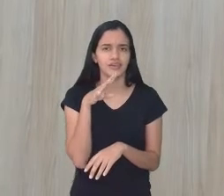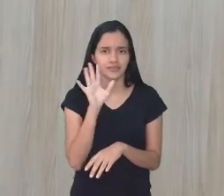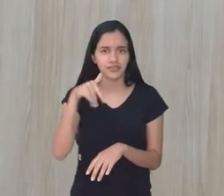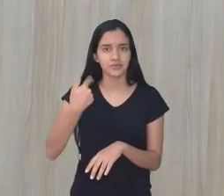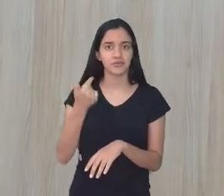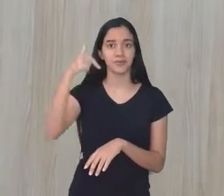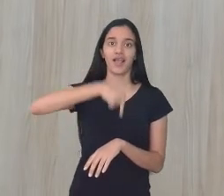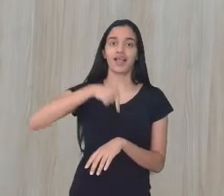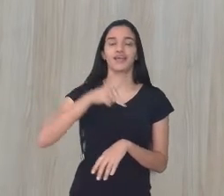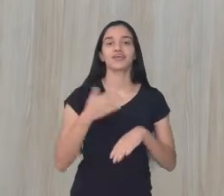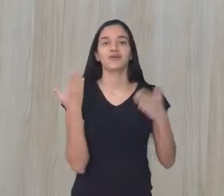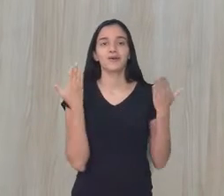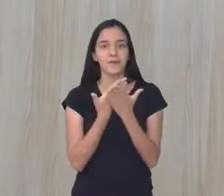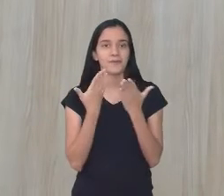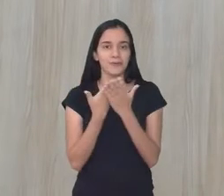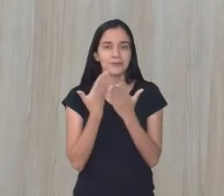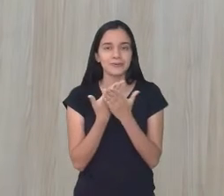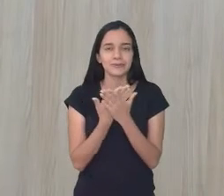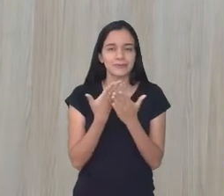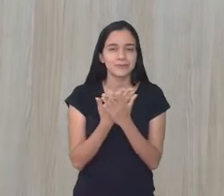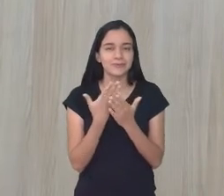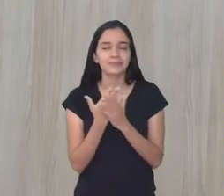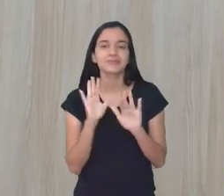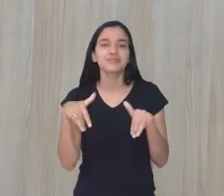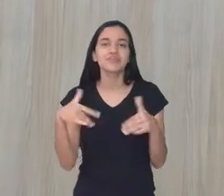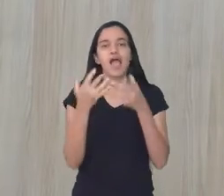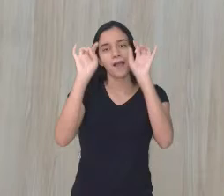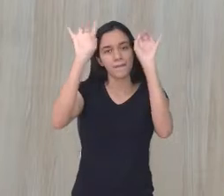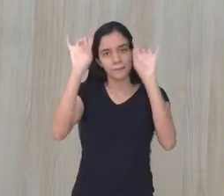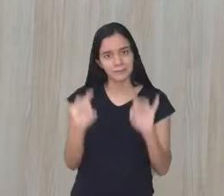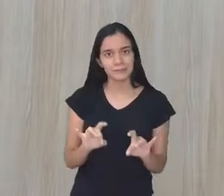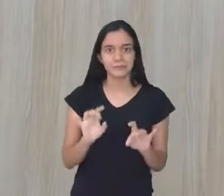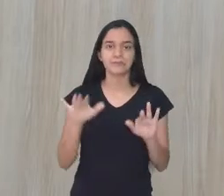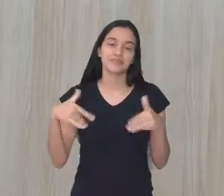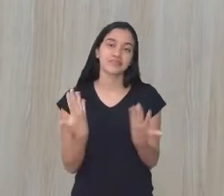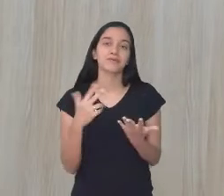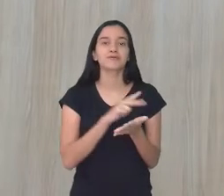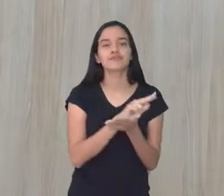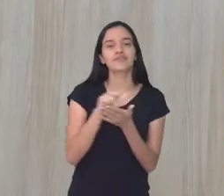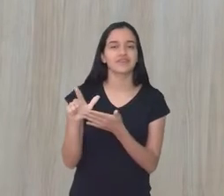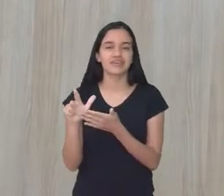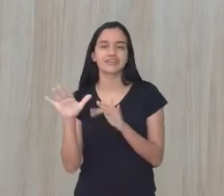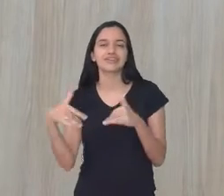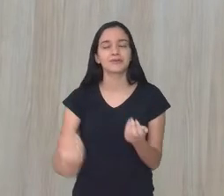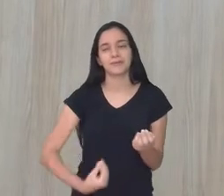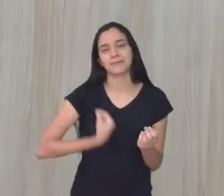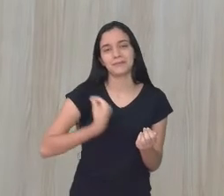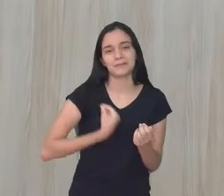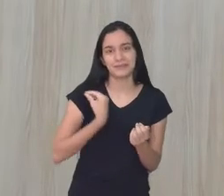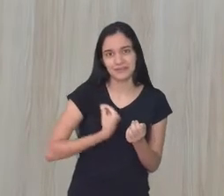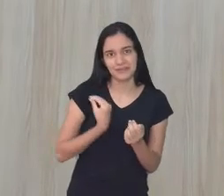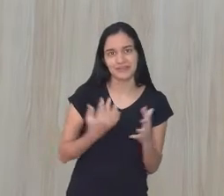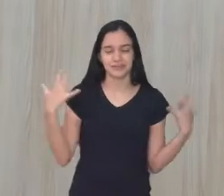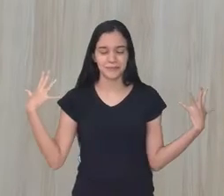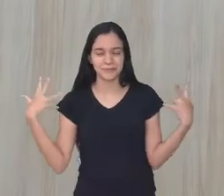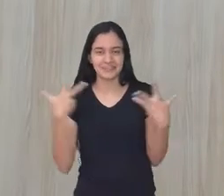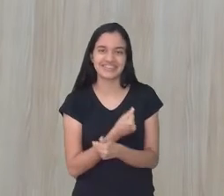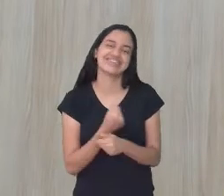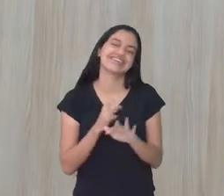aqui hoje numa aula mais que especial, com várias presenças aqui